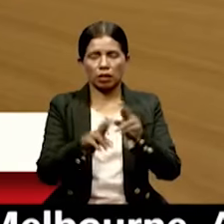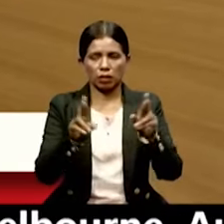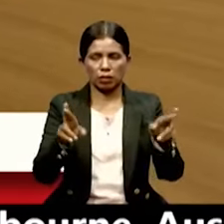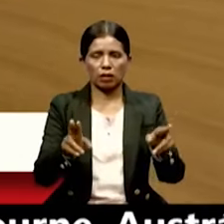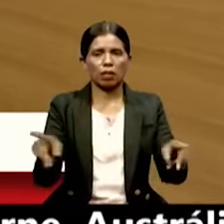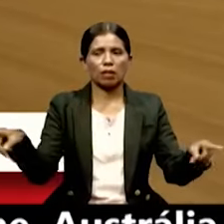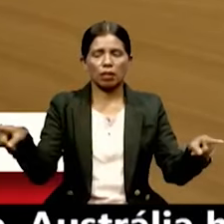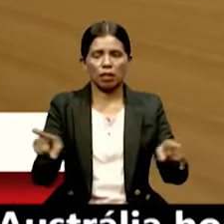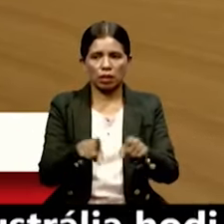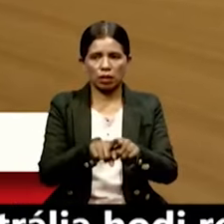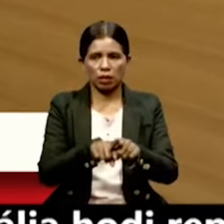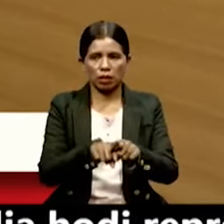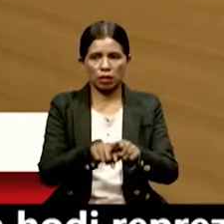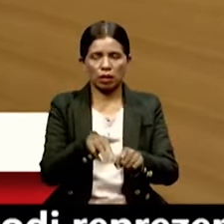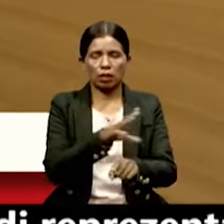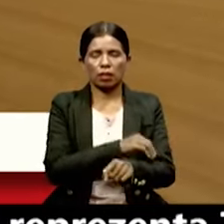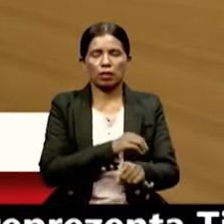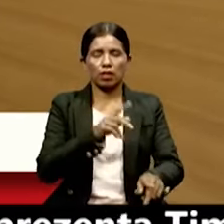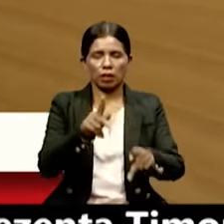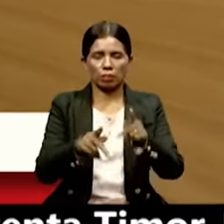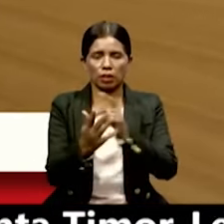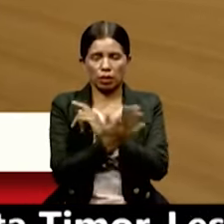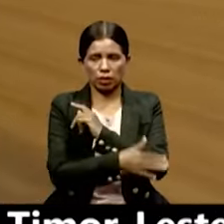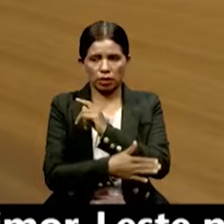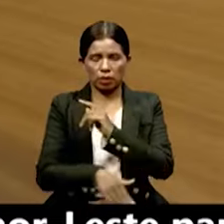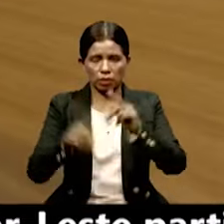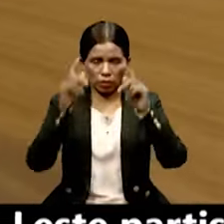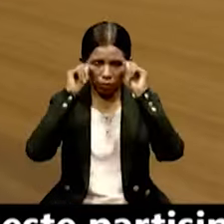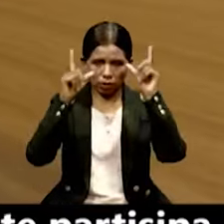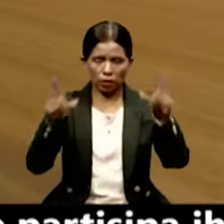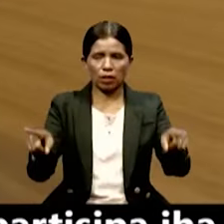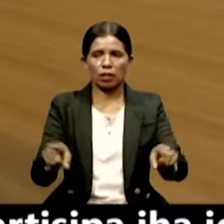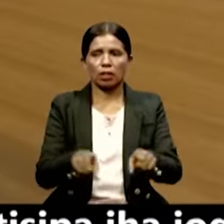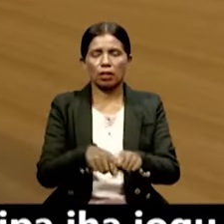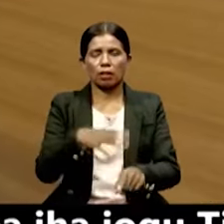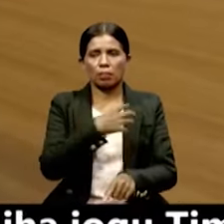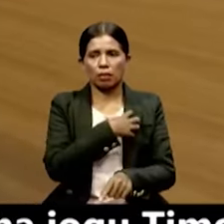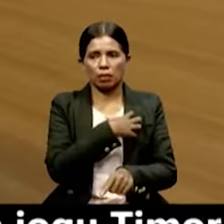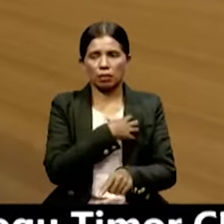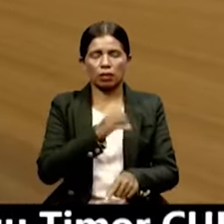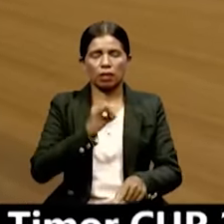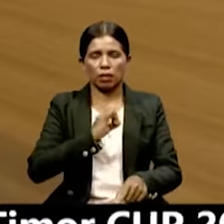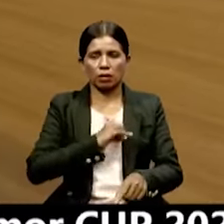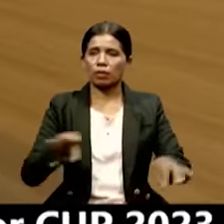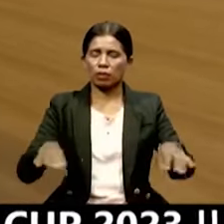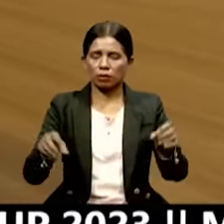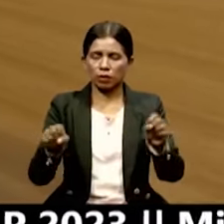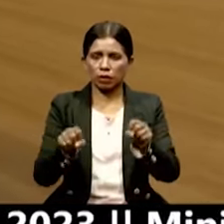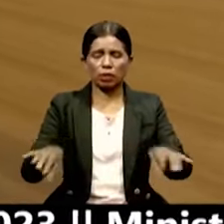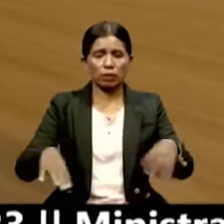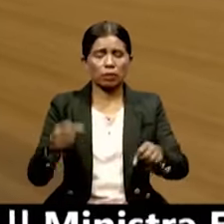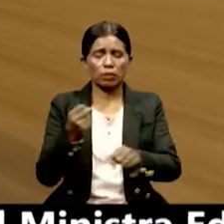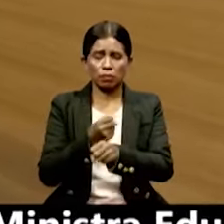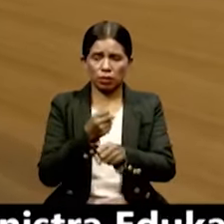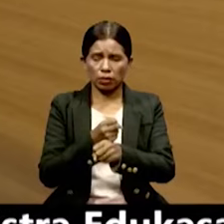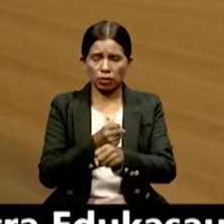Mas anesan compatriota timorense o Timor Leste, non patriota PNTL, how se servisu makas,